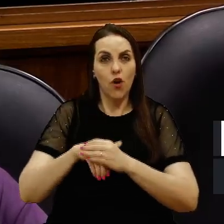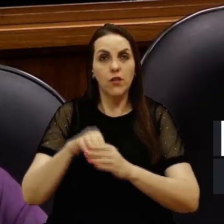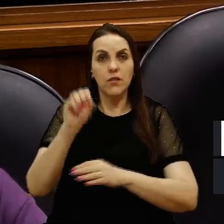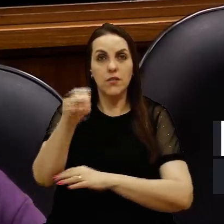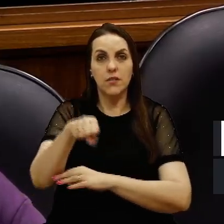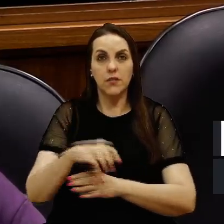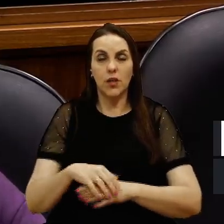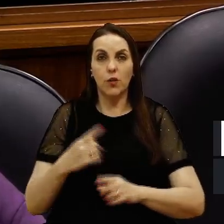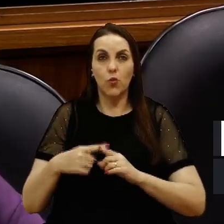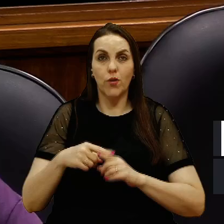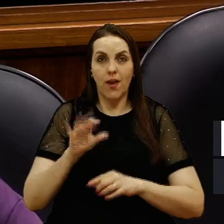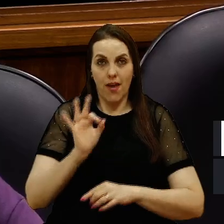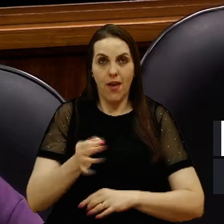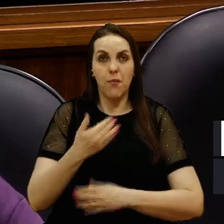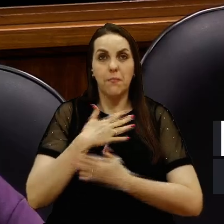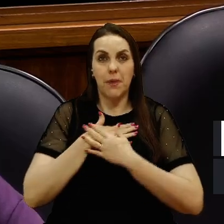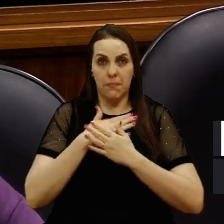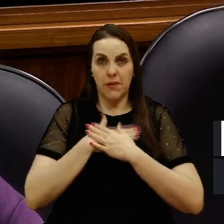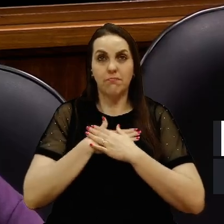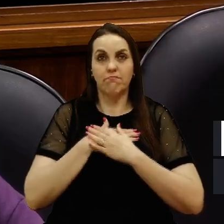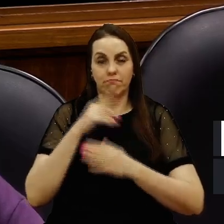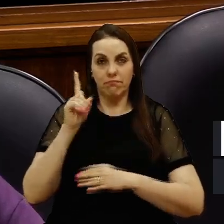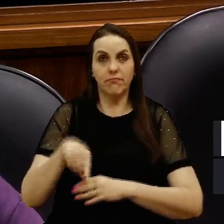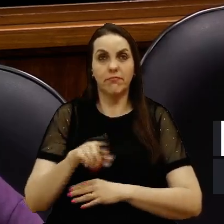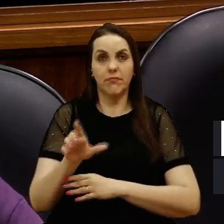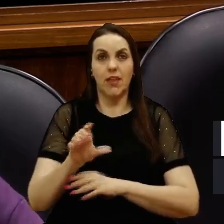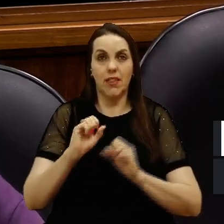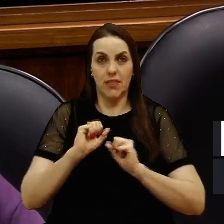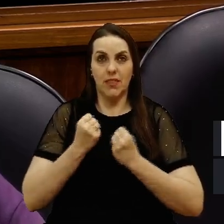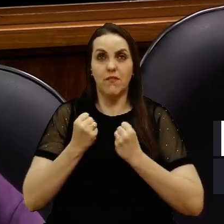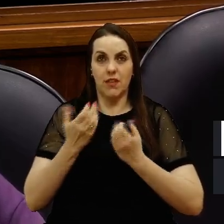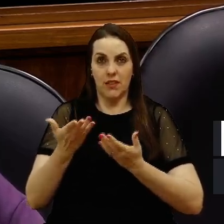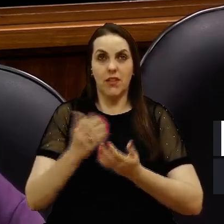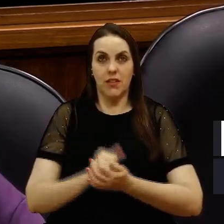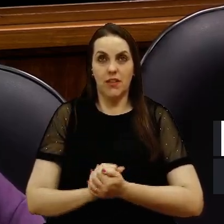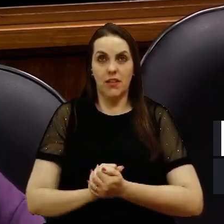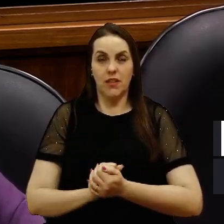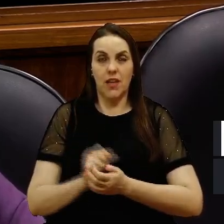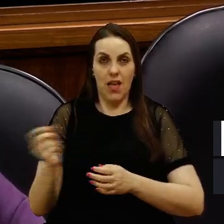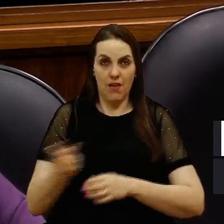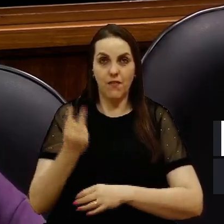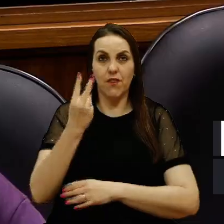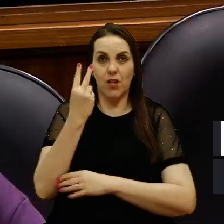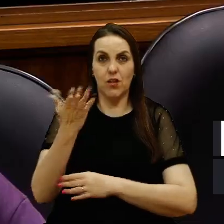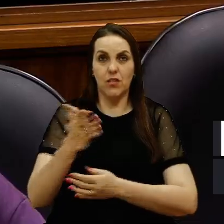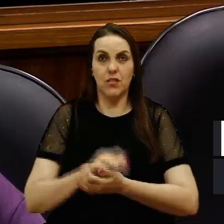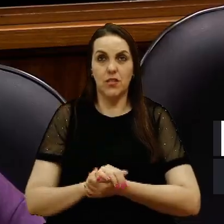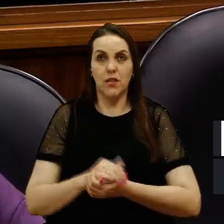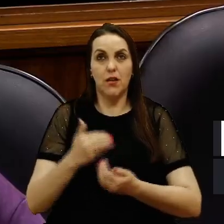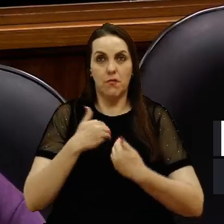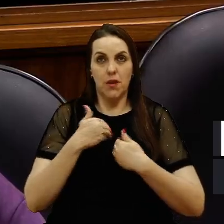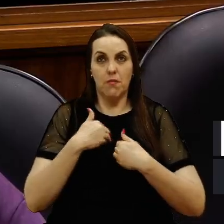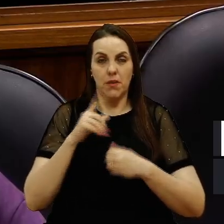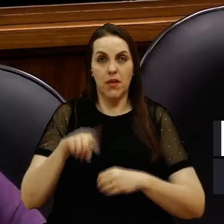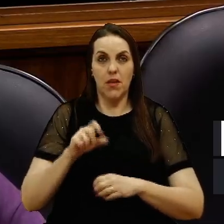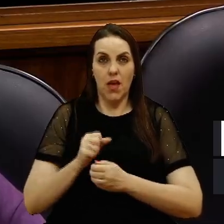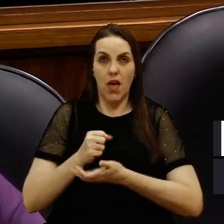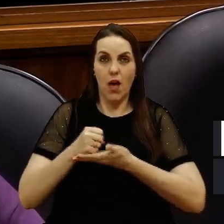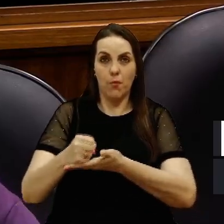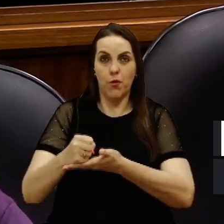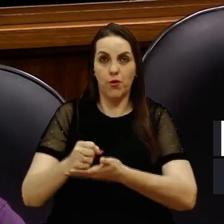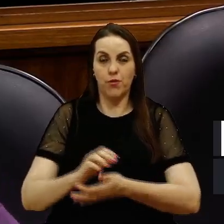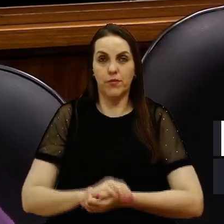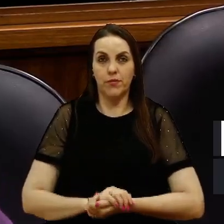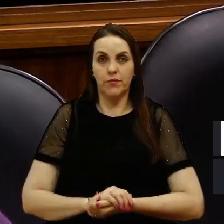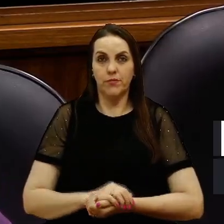votem favorável, porque isso sim, para mim, é defender. Isso sim, para mim, é valorizar. Isso sim, para mim, é